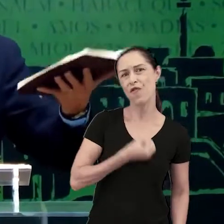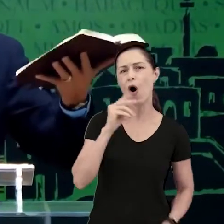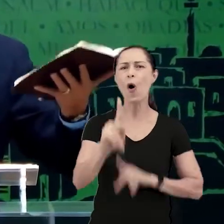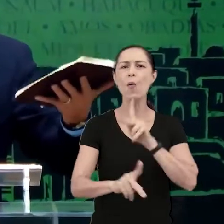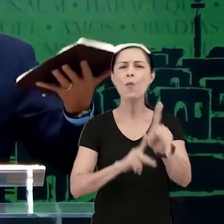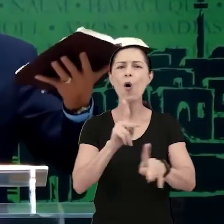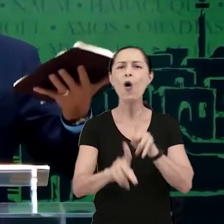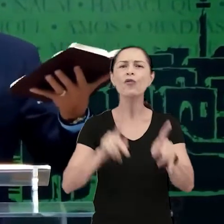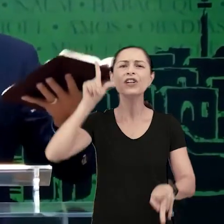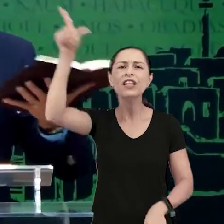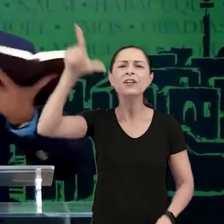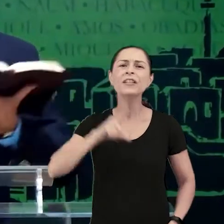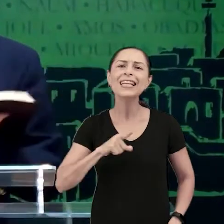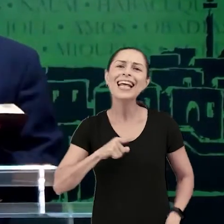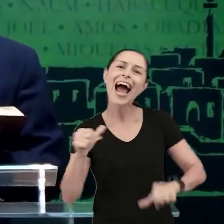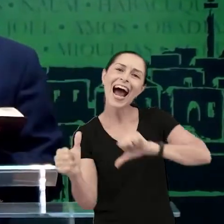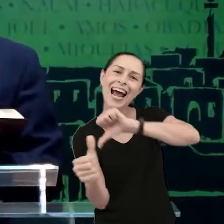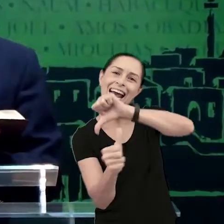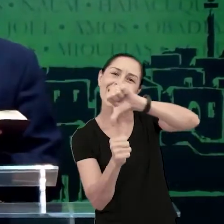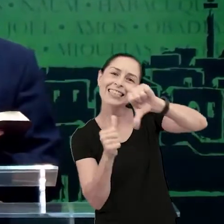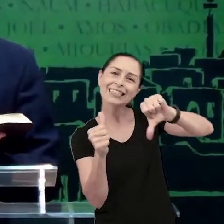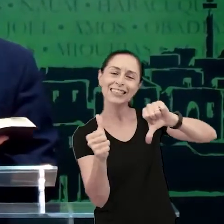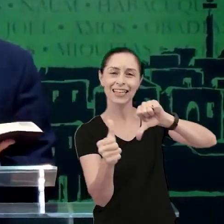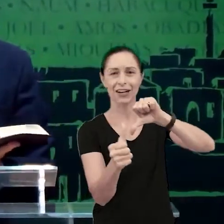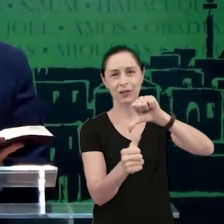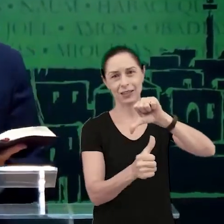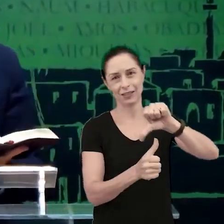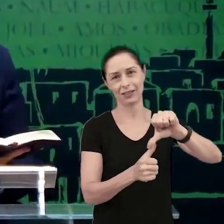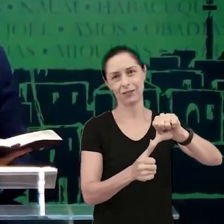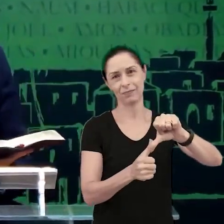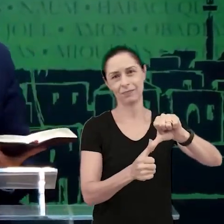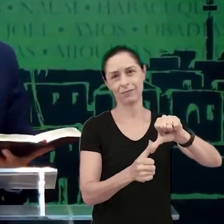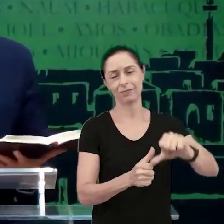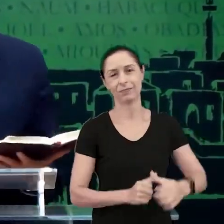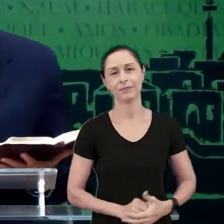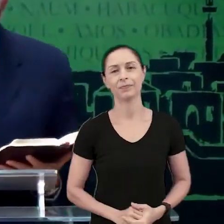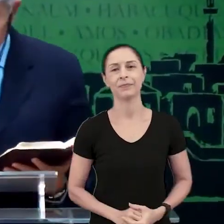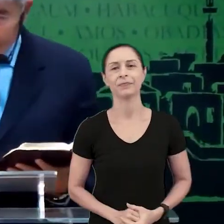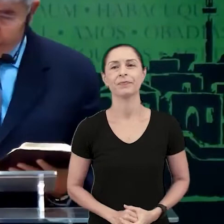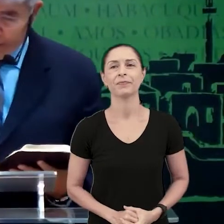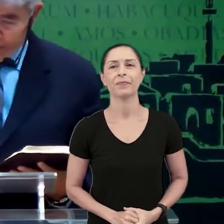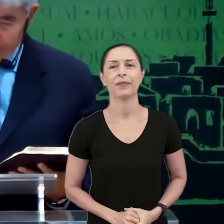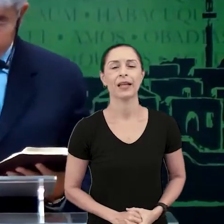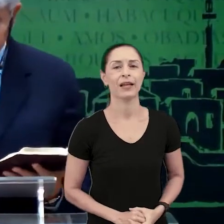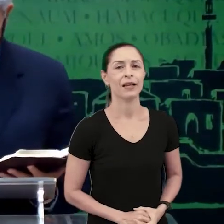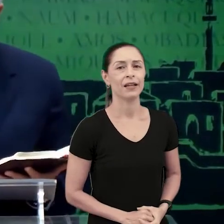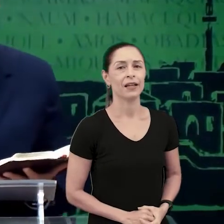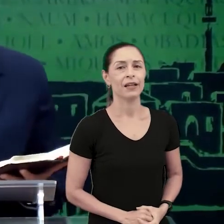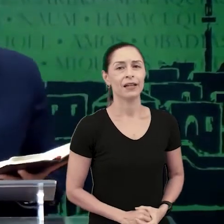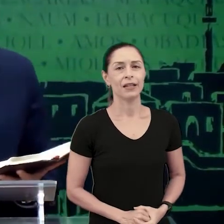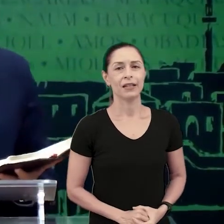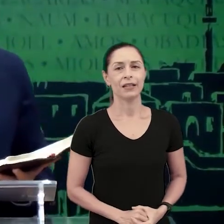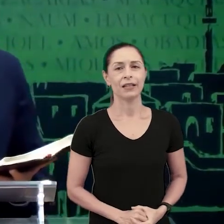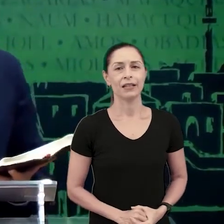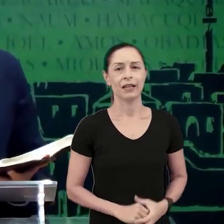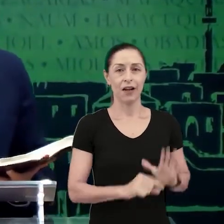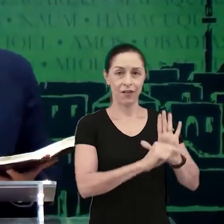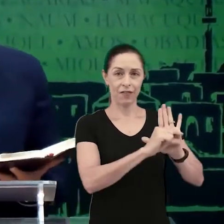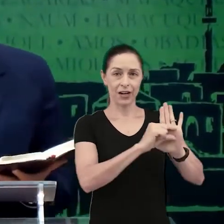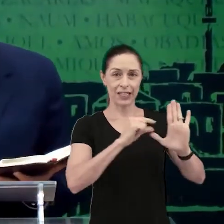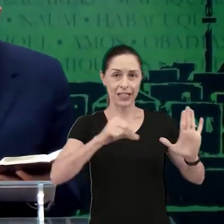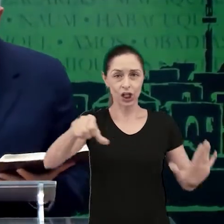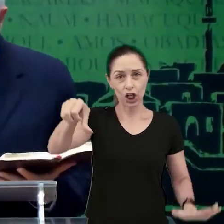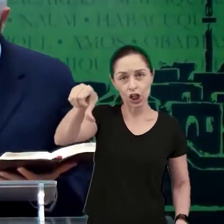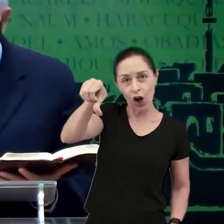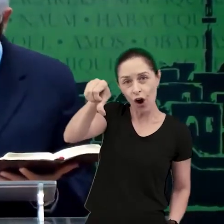a restauração. Mas tem mais, olha aí comigo, o que ele vê? Versículo 9, ele olhou